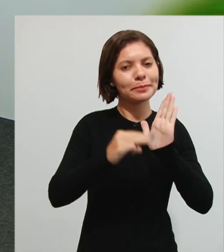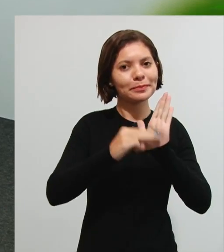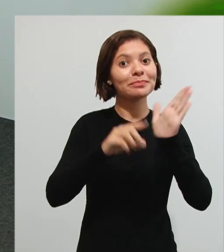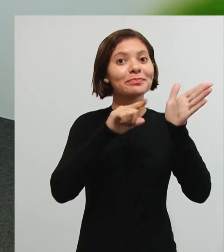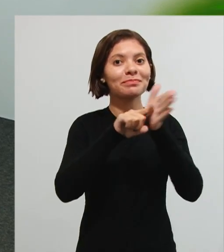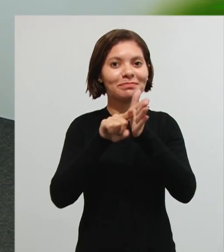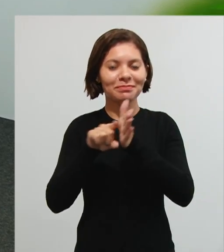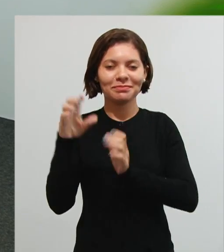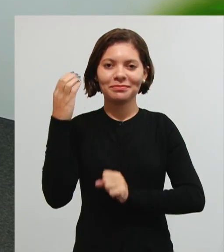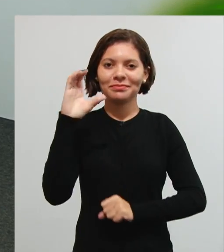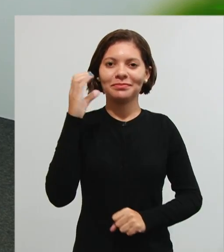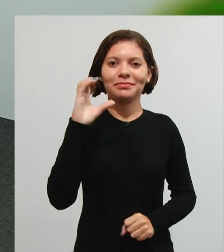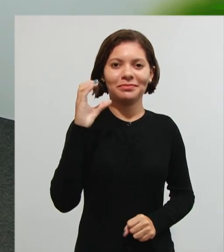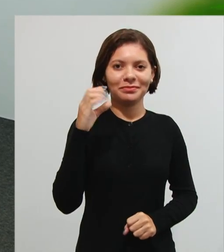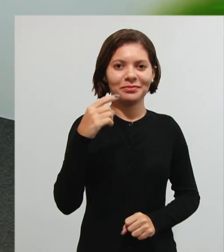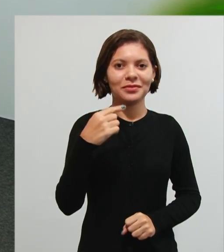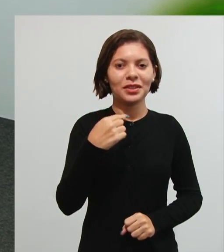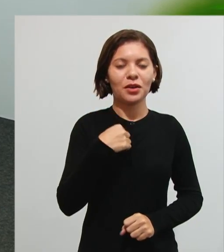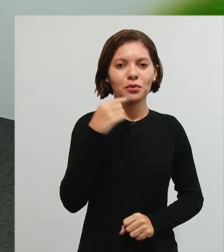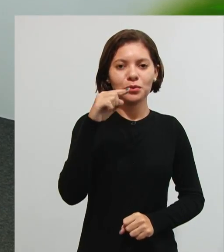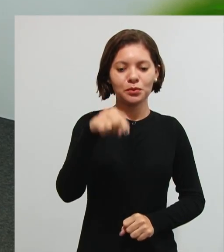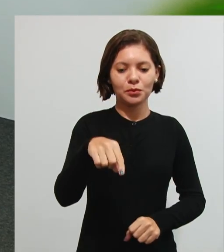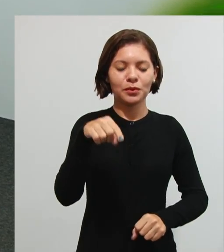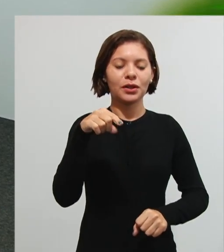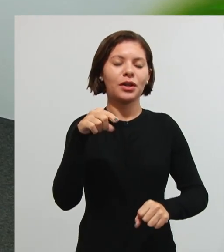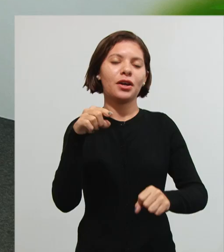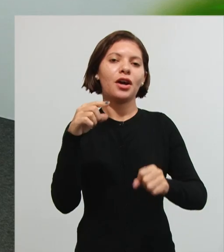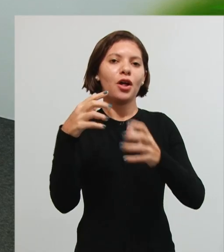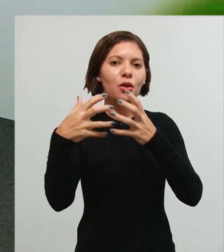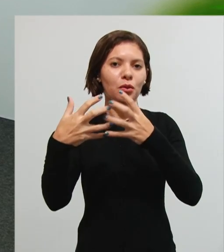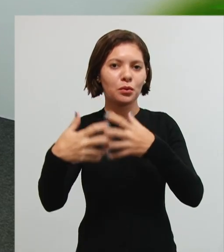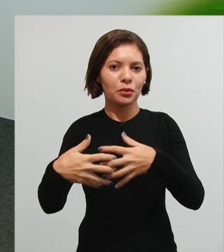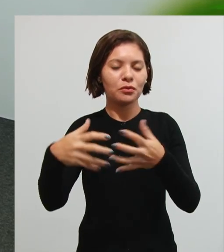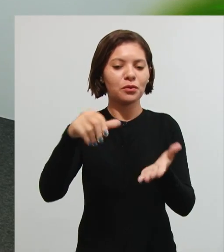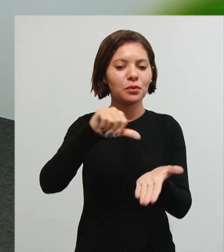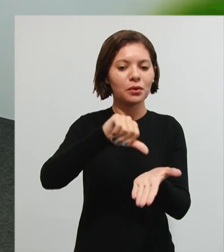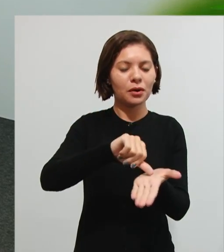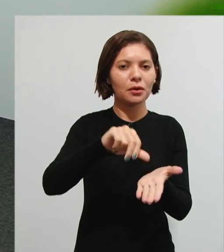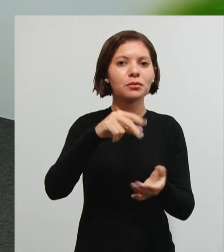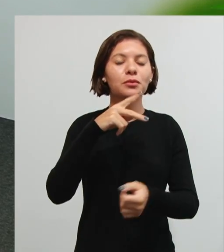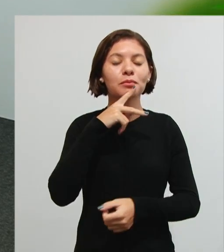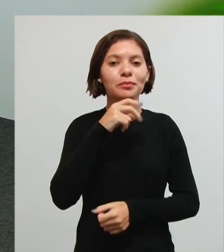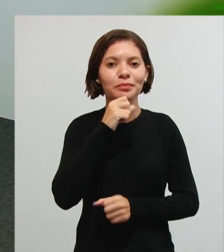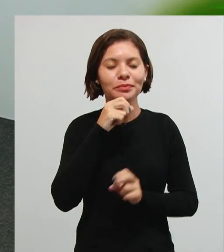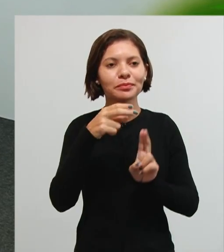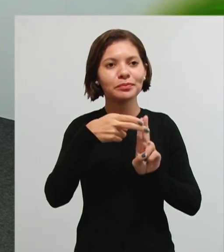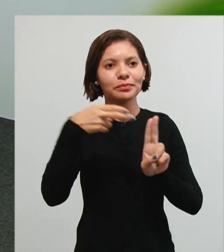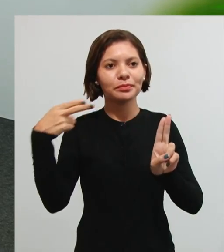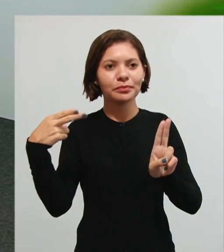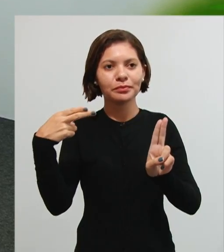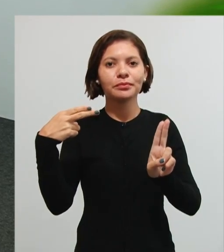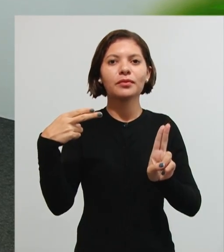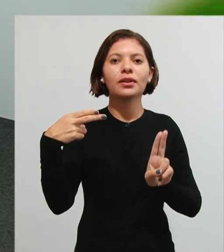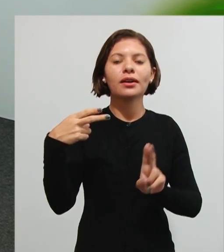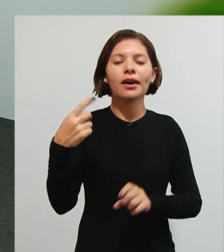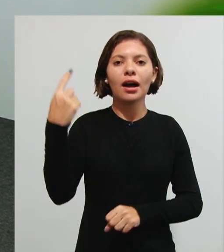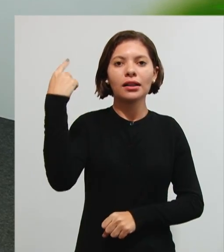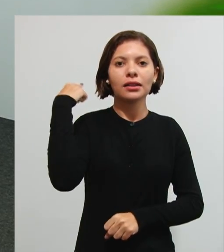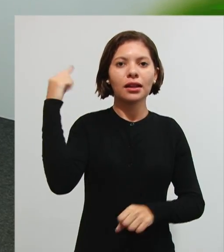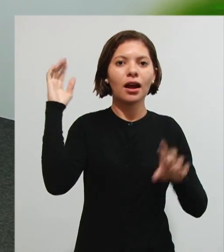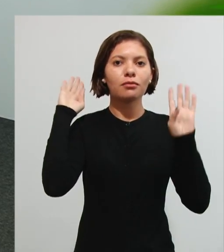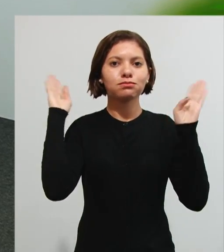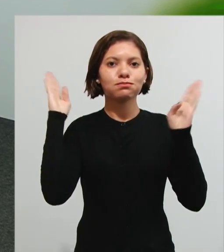Pesquisa Científica. Eu estou aqui no IFRO, no campus Porto Velho, Zona Norte. Atrás de mim tem